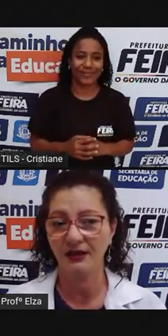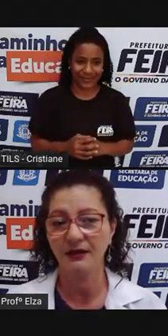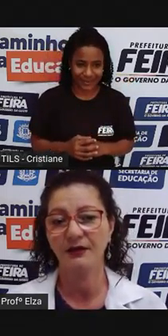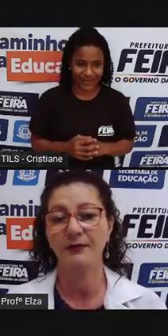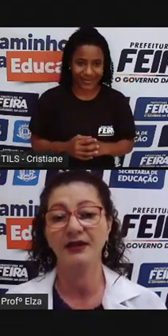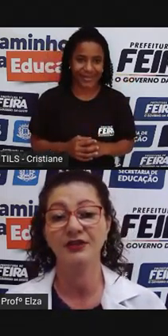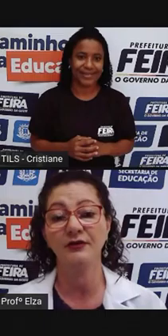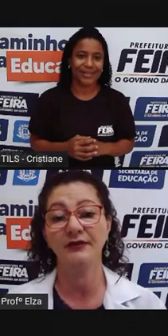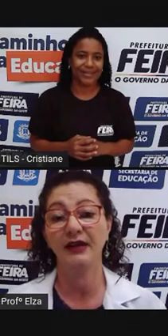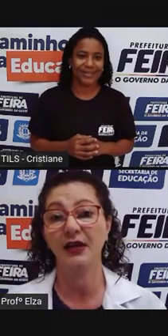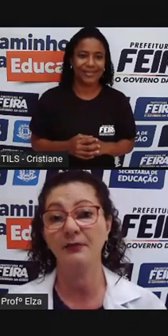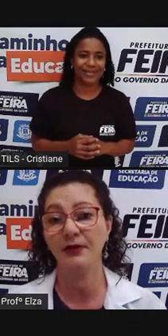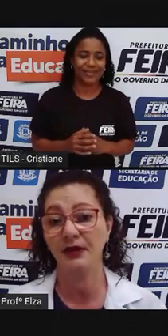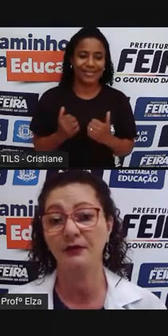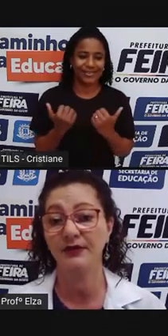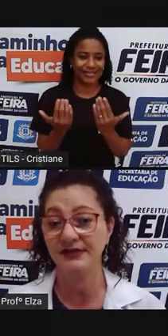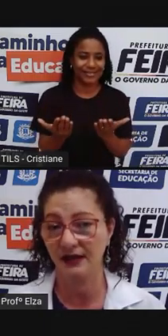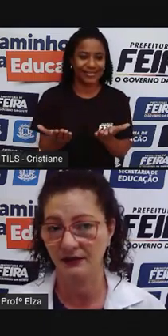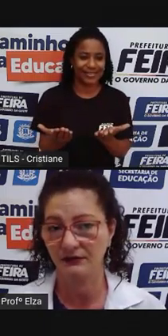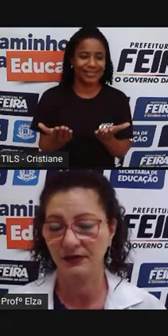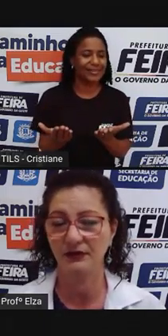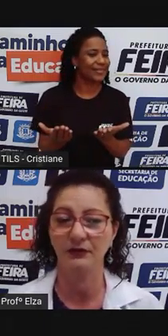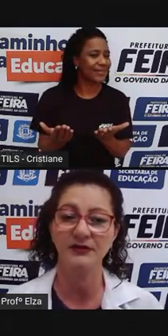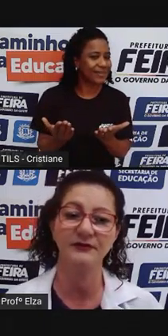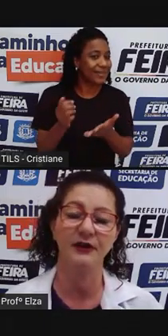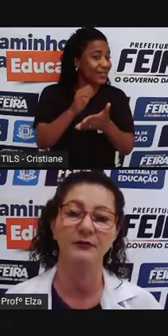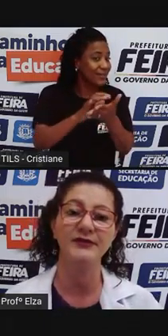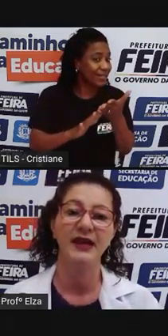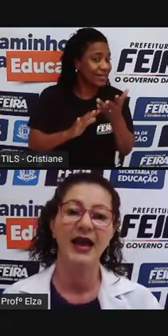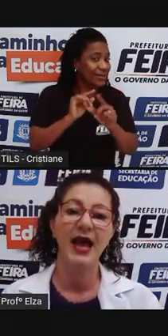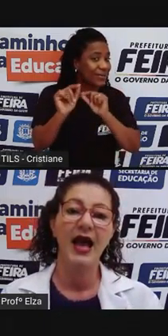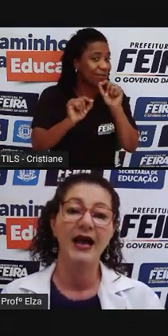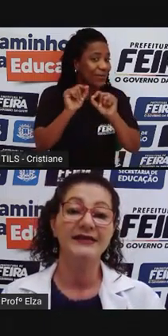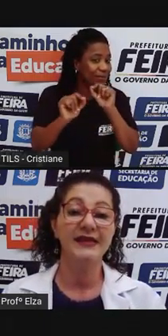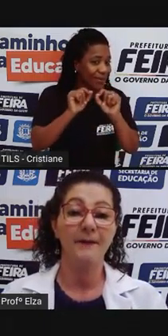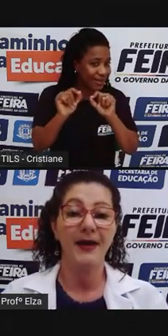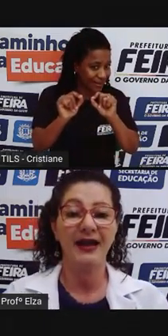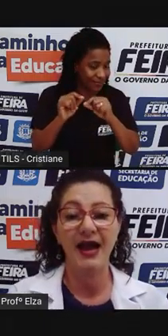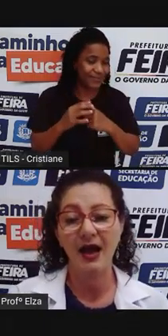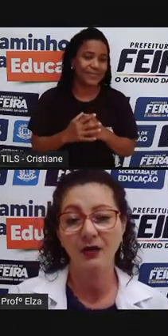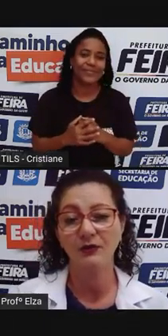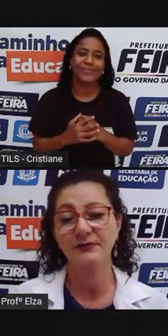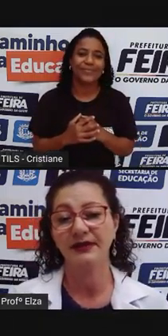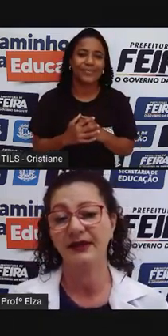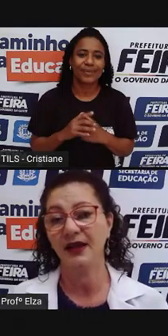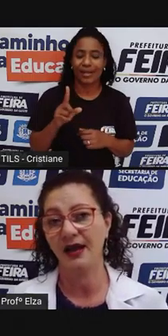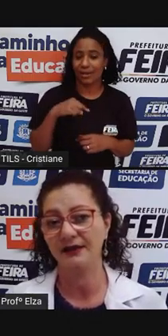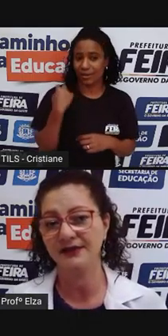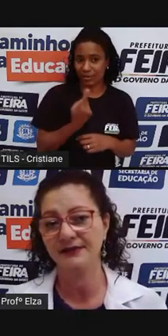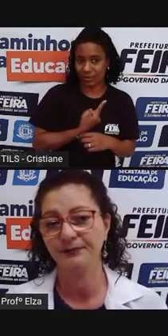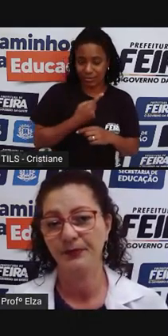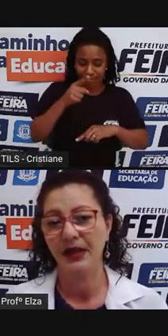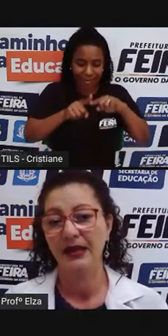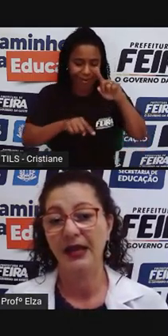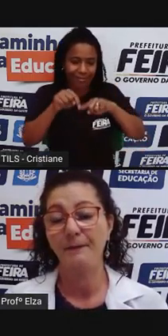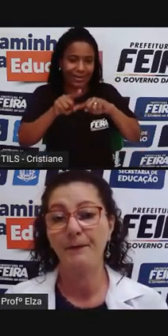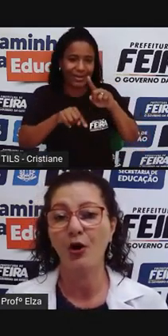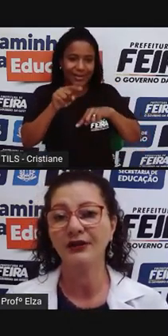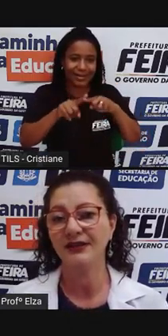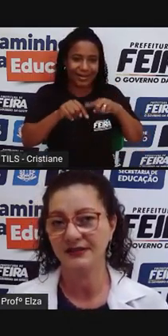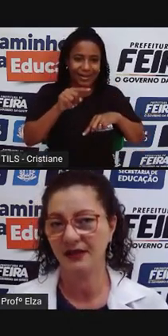check the material that it can be recycled. Então nós vamos separar os materiais